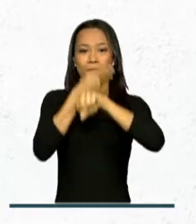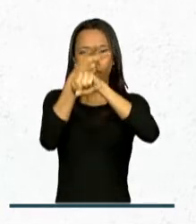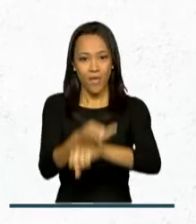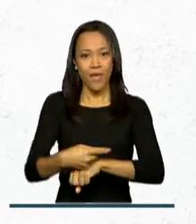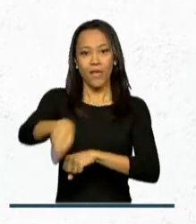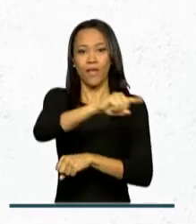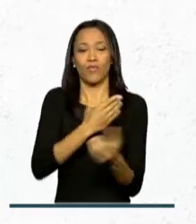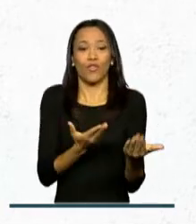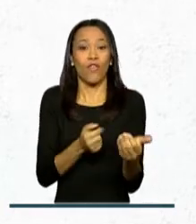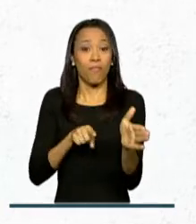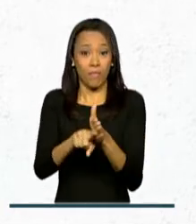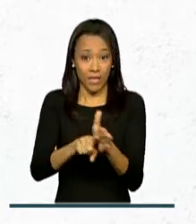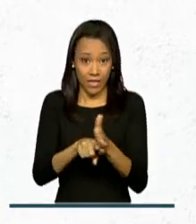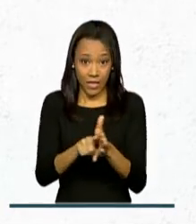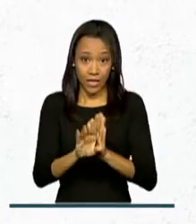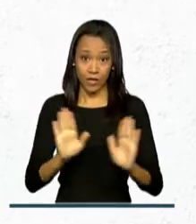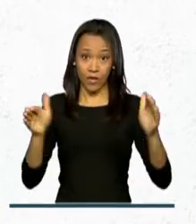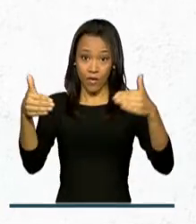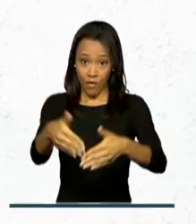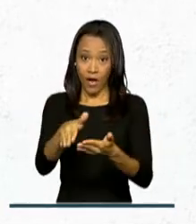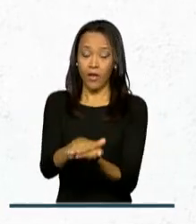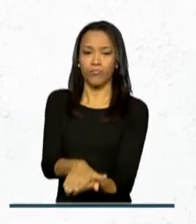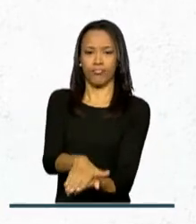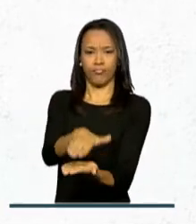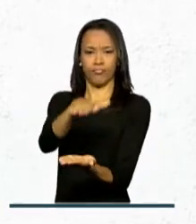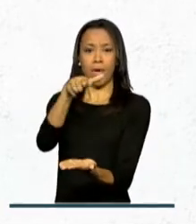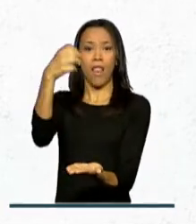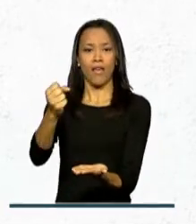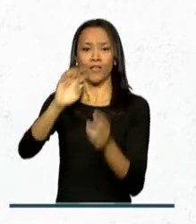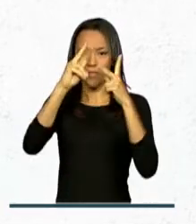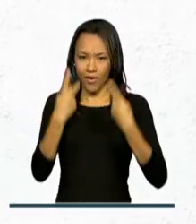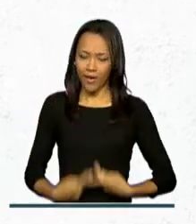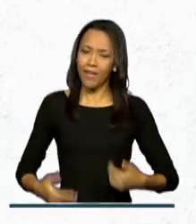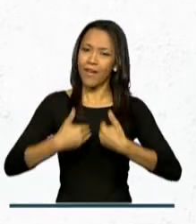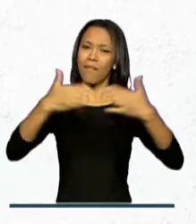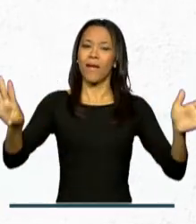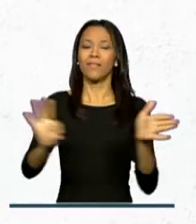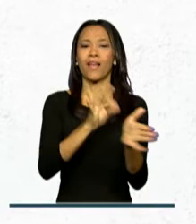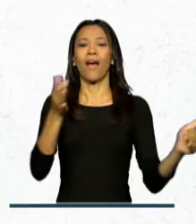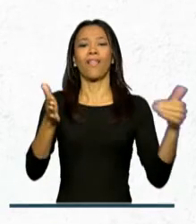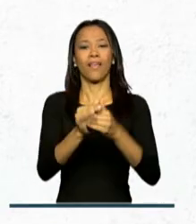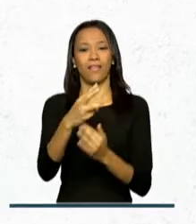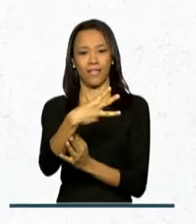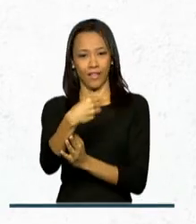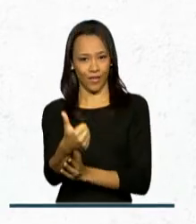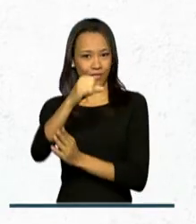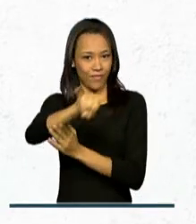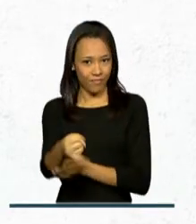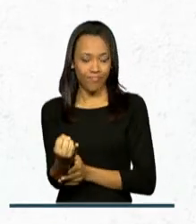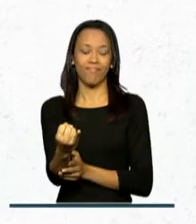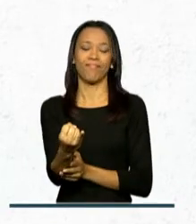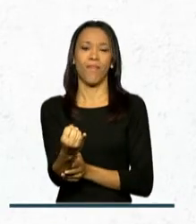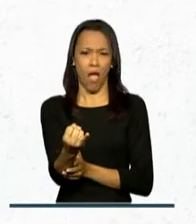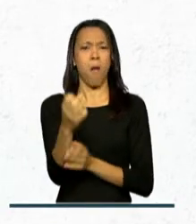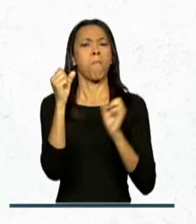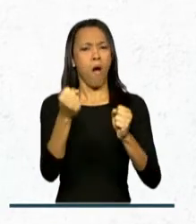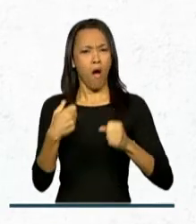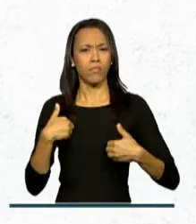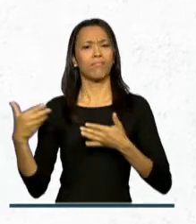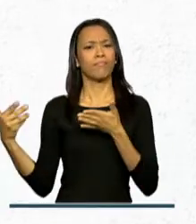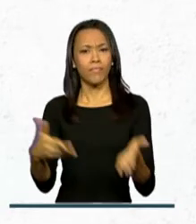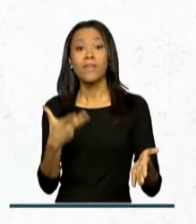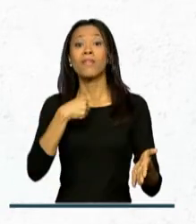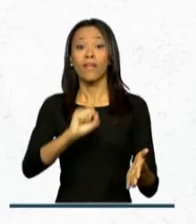Jovem Pesquisador da Rede de Bancos de Leite Humano, que está com as inscrições abertas até o dia 31 de janeiro. Podem